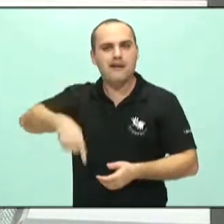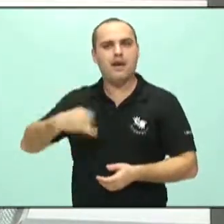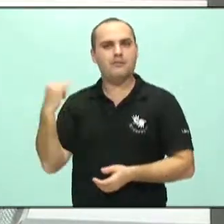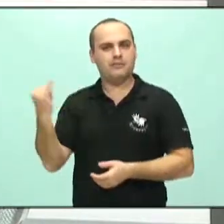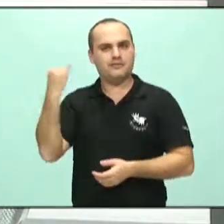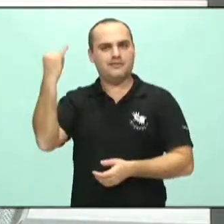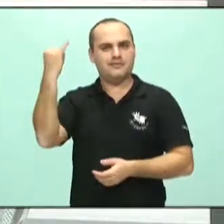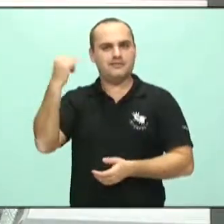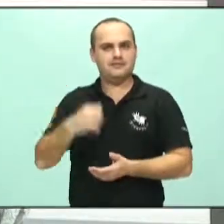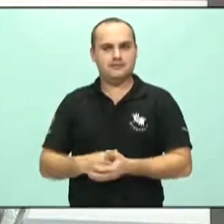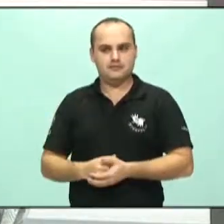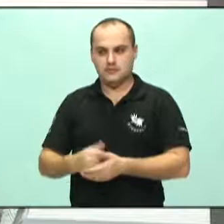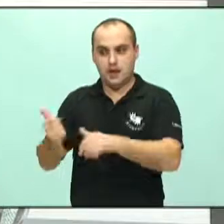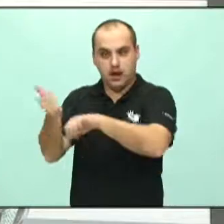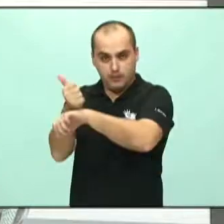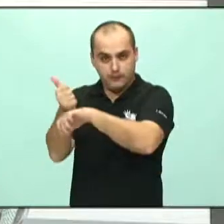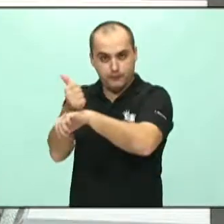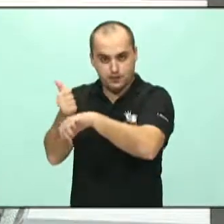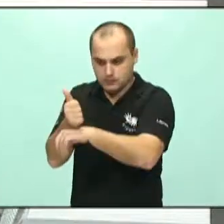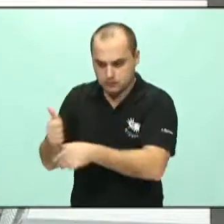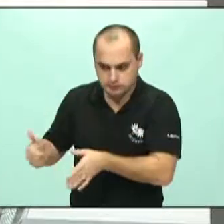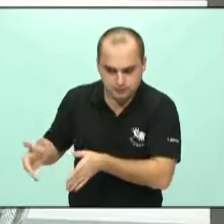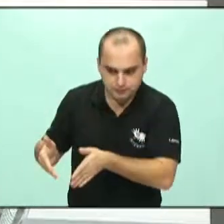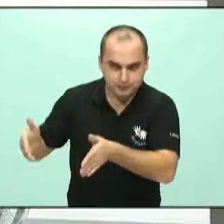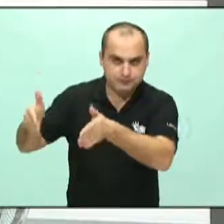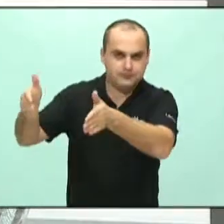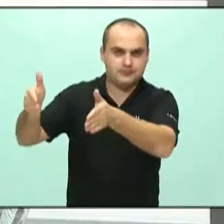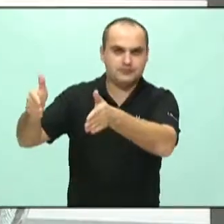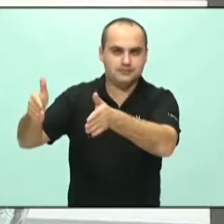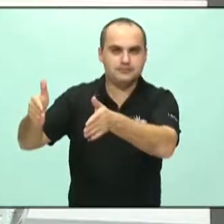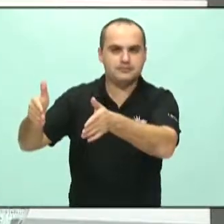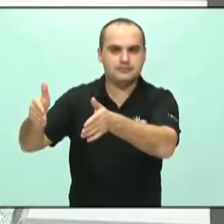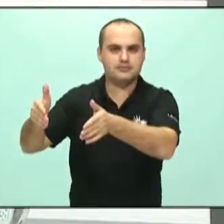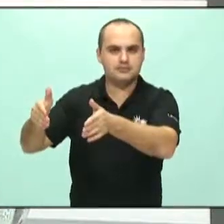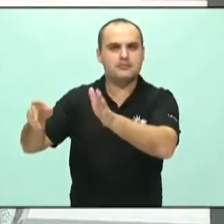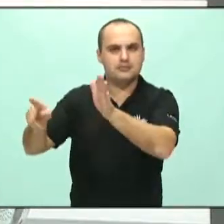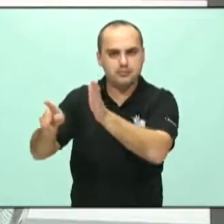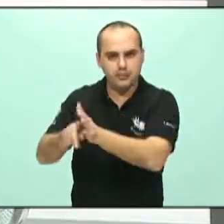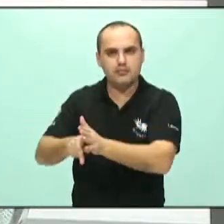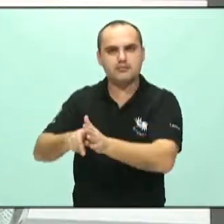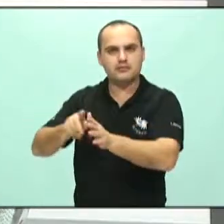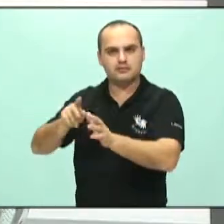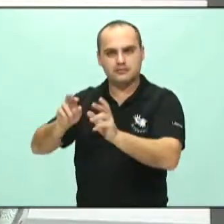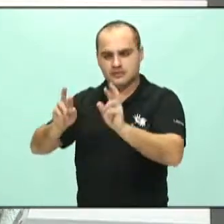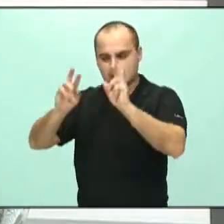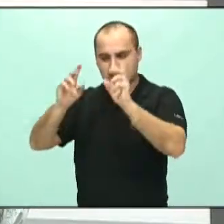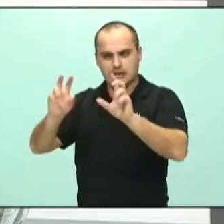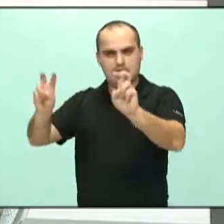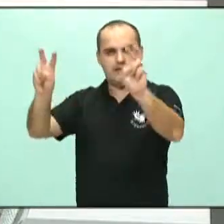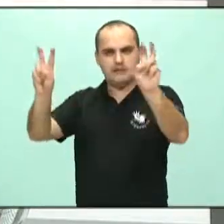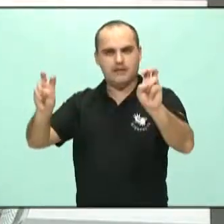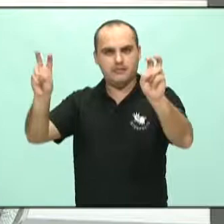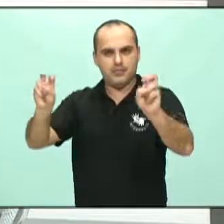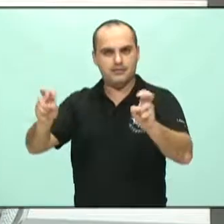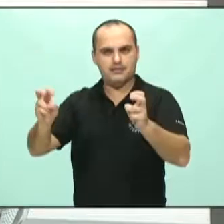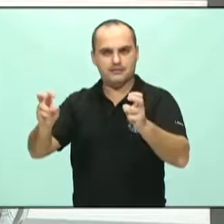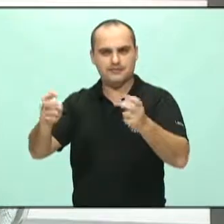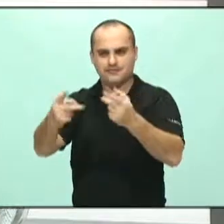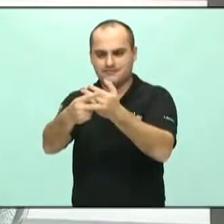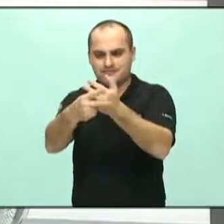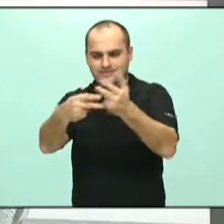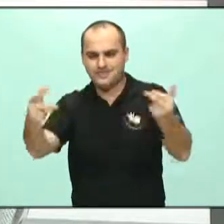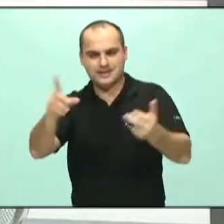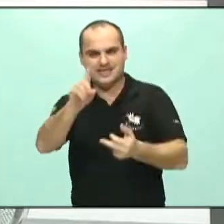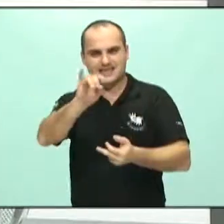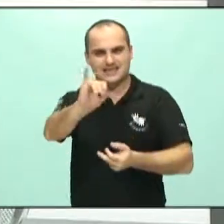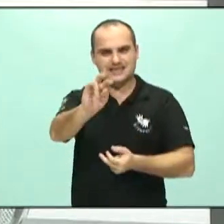na carreira deles e a respeito da temática da diversidade, que isso é um segundo tema